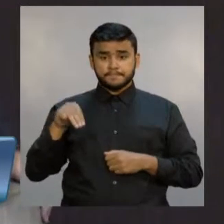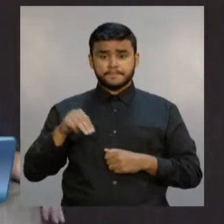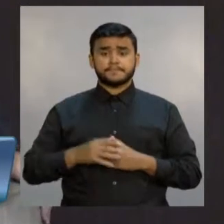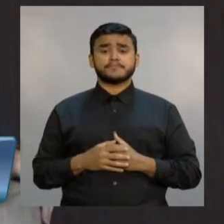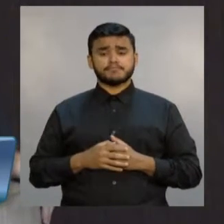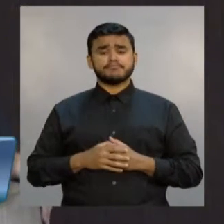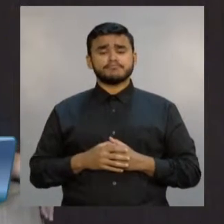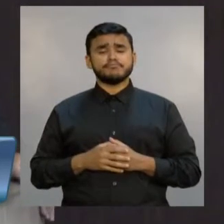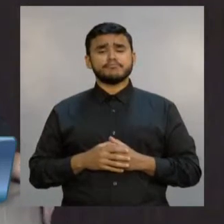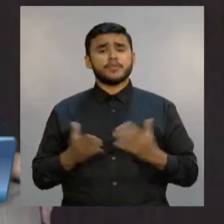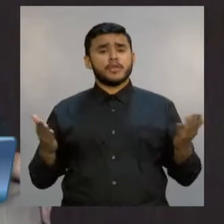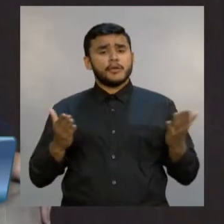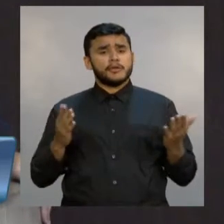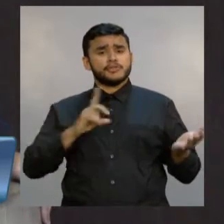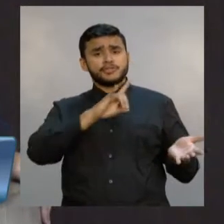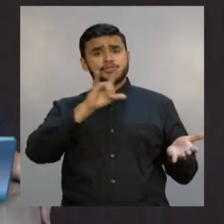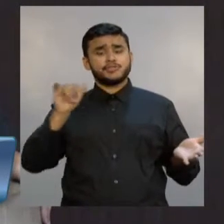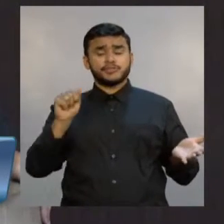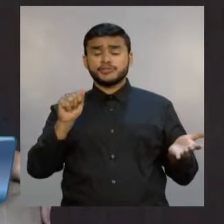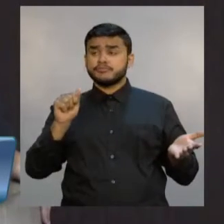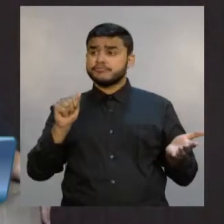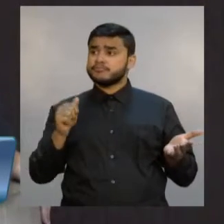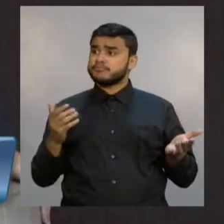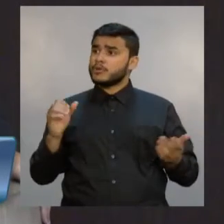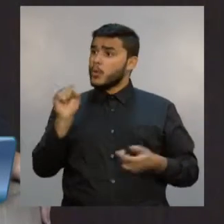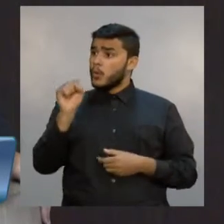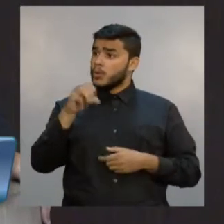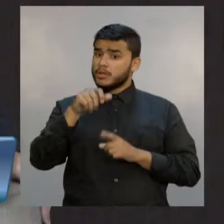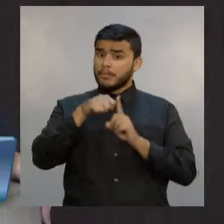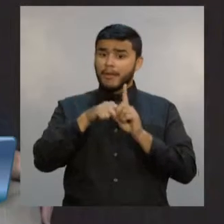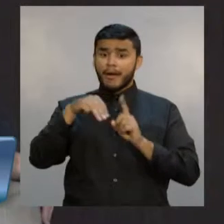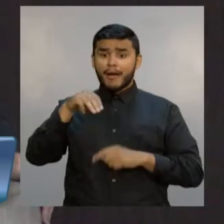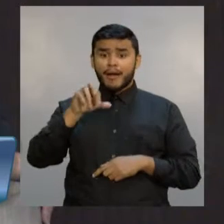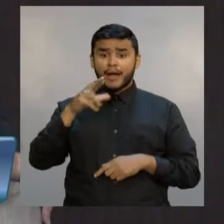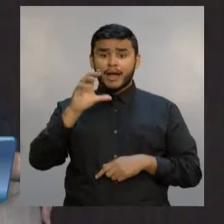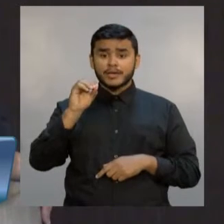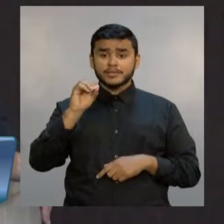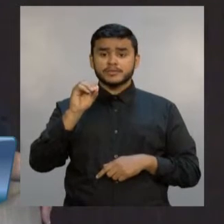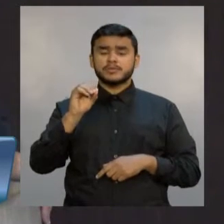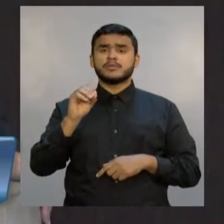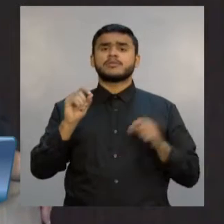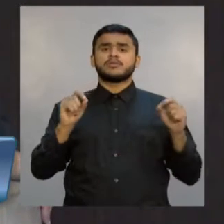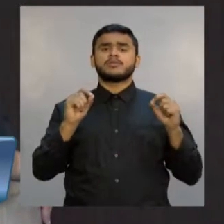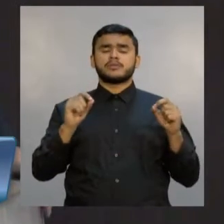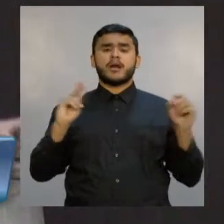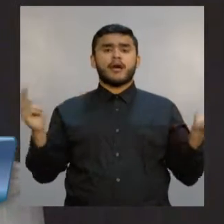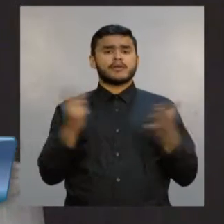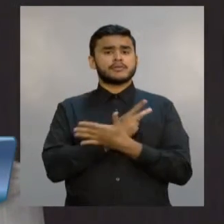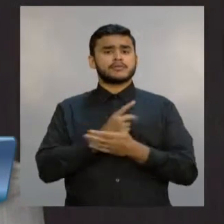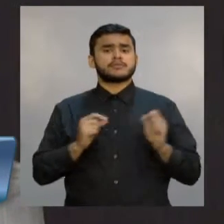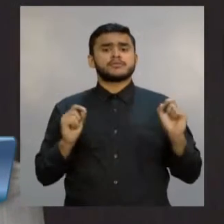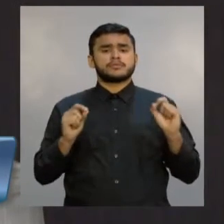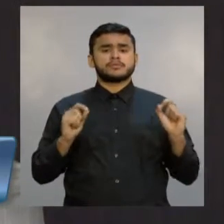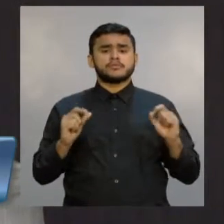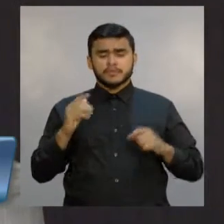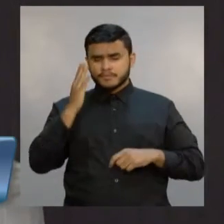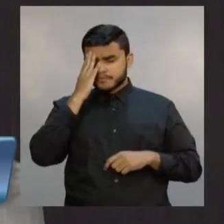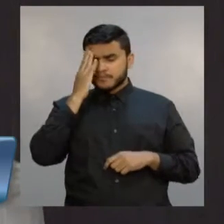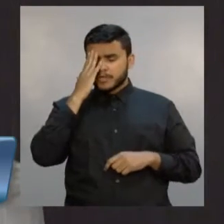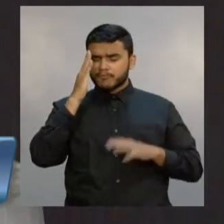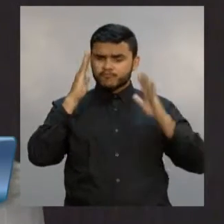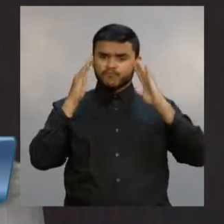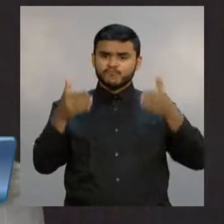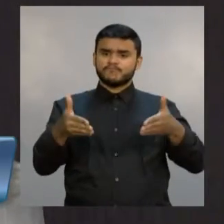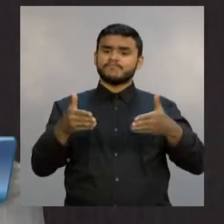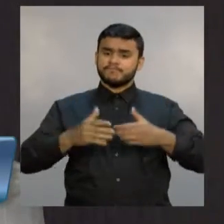É uma data em que as mulheres se insurgem no Brasil inteiro contra o machismo e o patriarcado, mas elas têm uma agenda muito